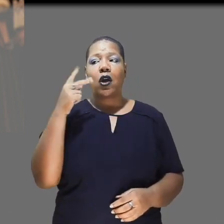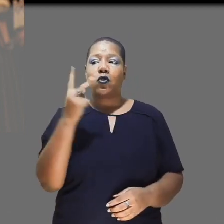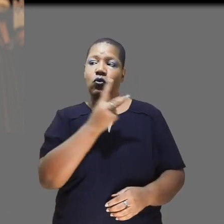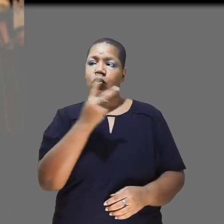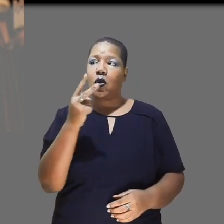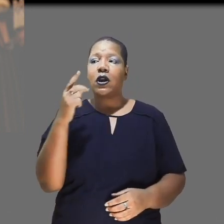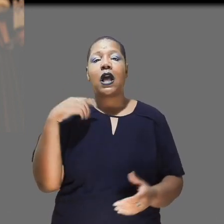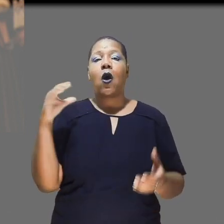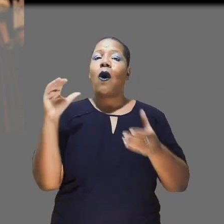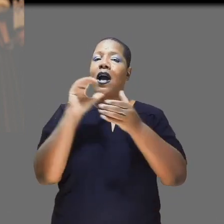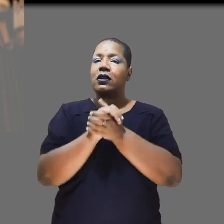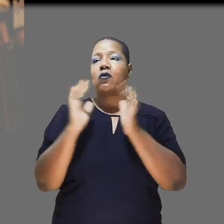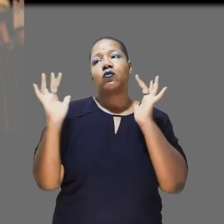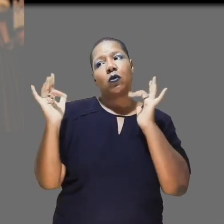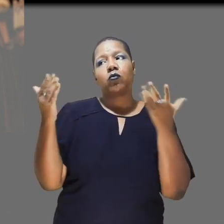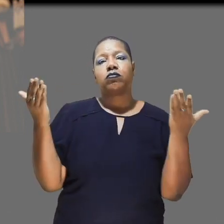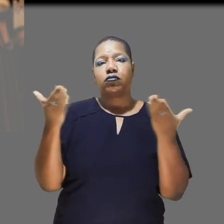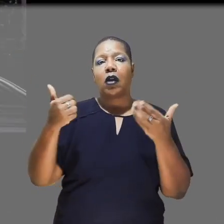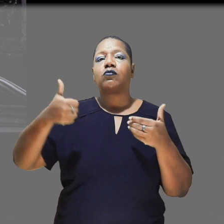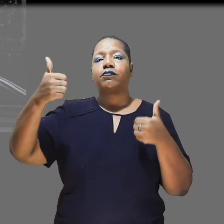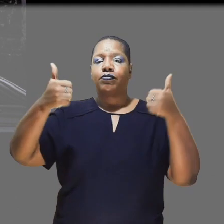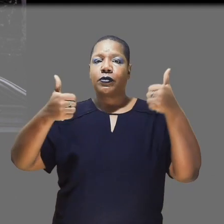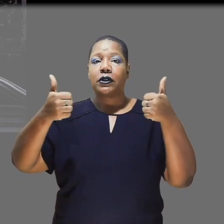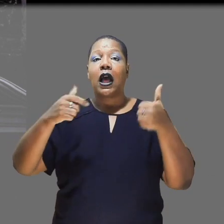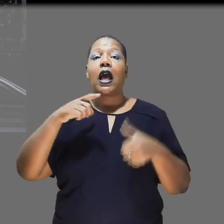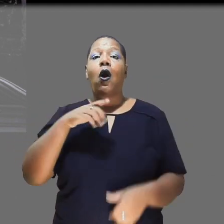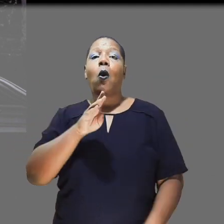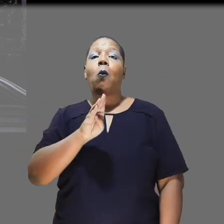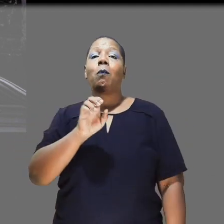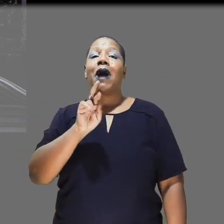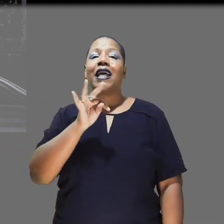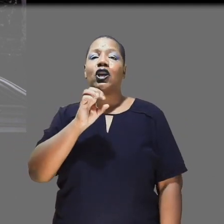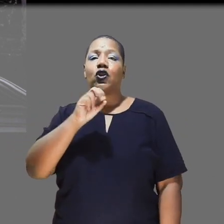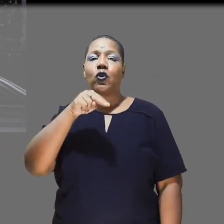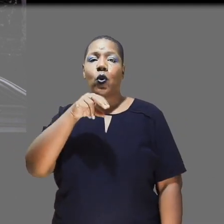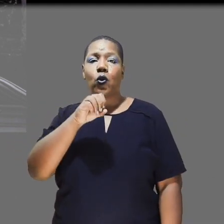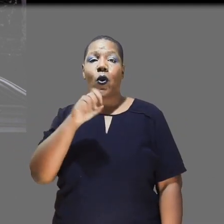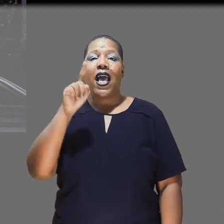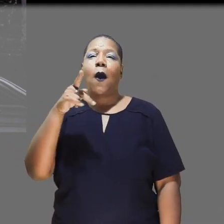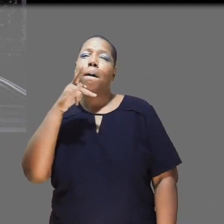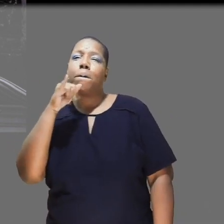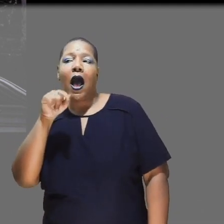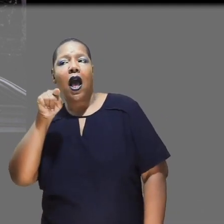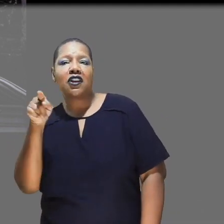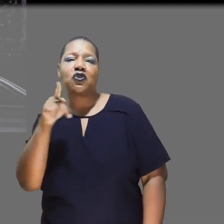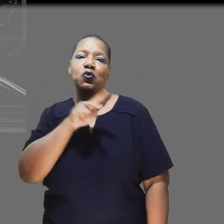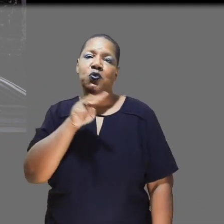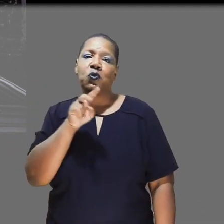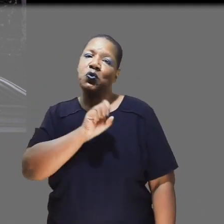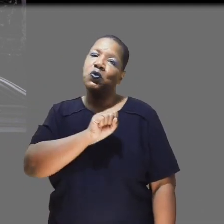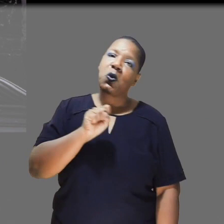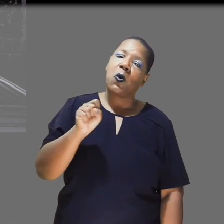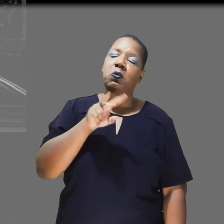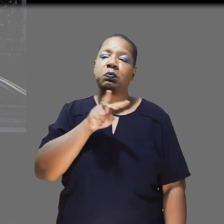papel do casal de enamorados protagonista. O barítono representasse o pai da soprano ou do tenor, podendo